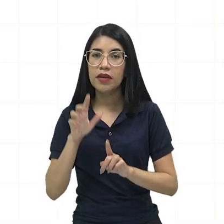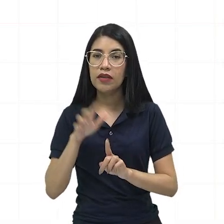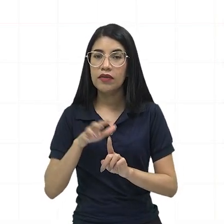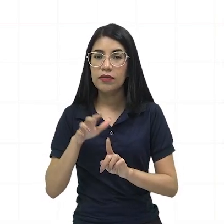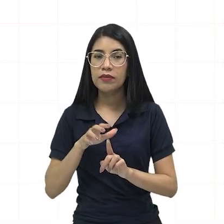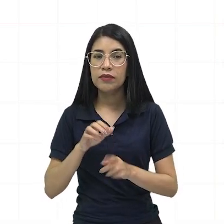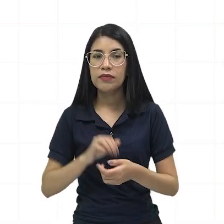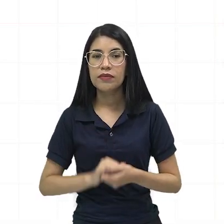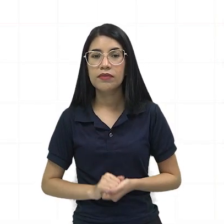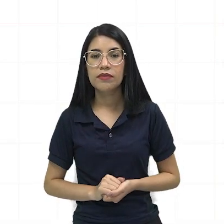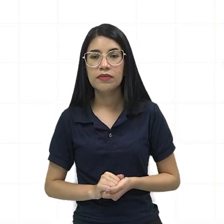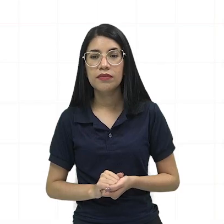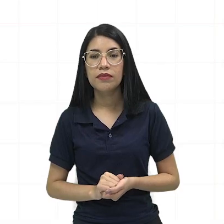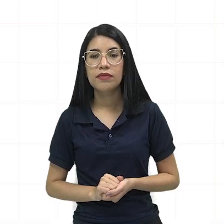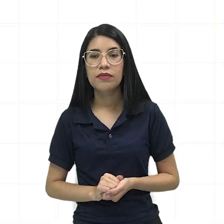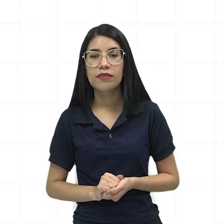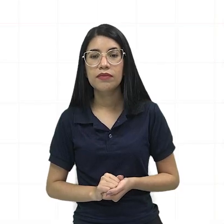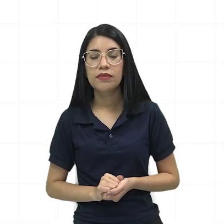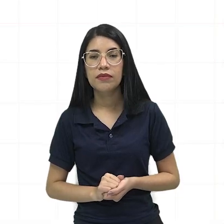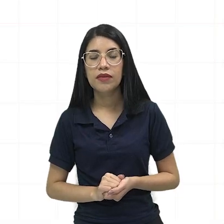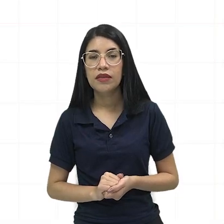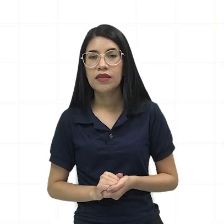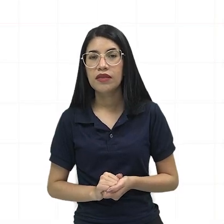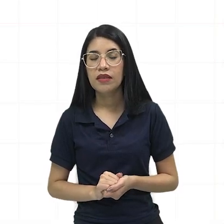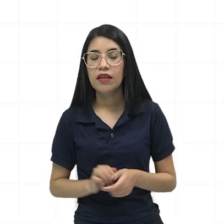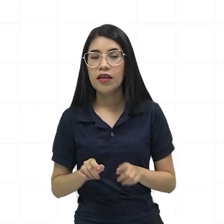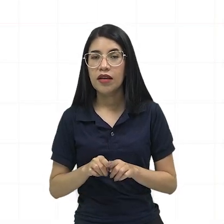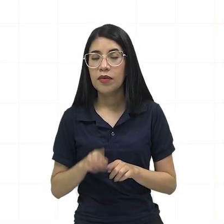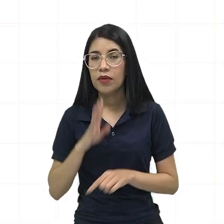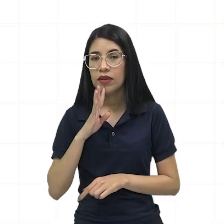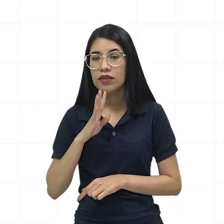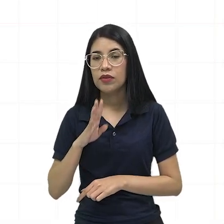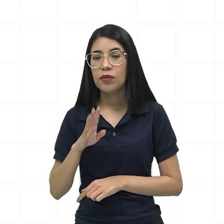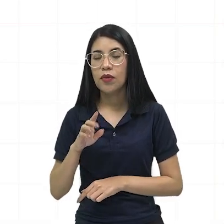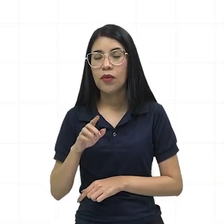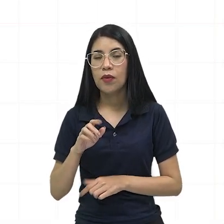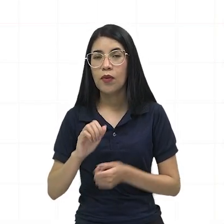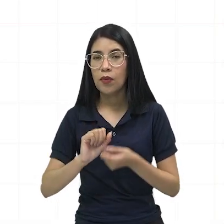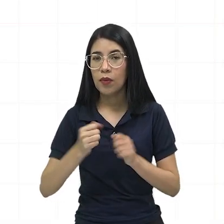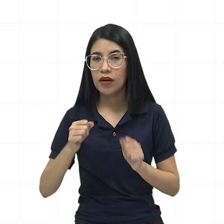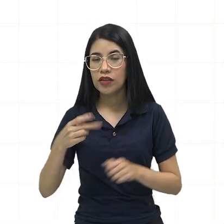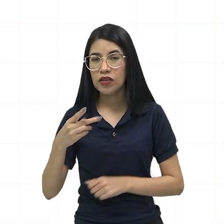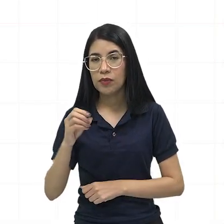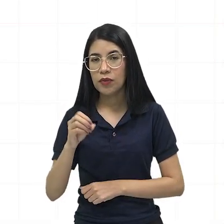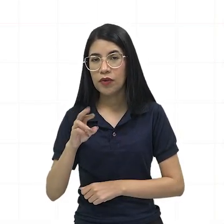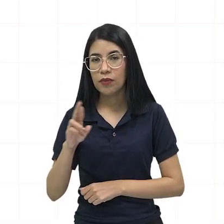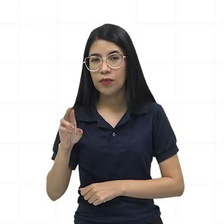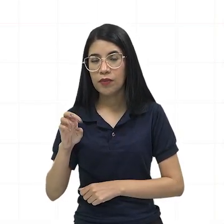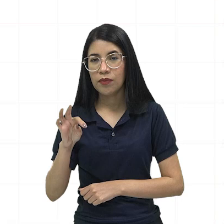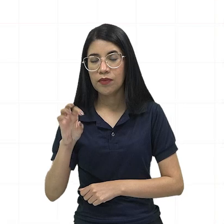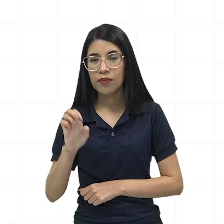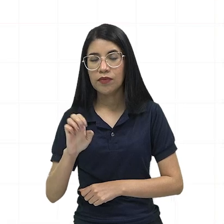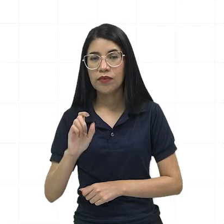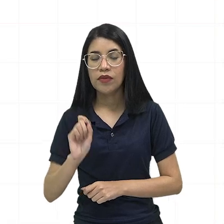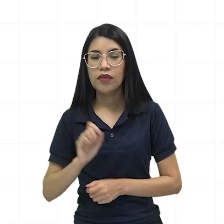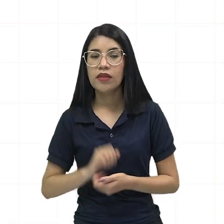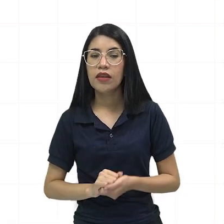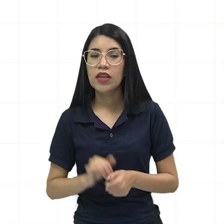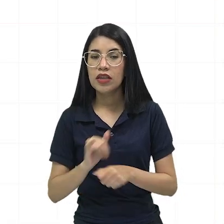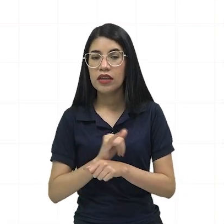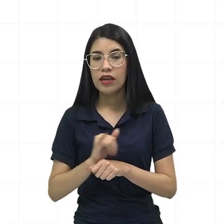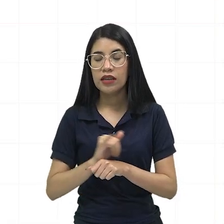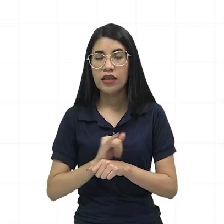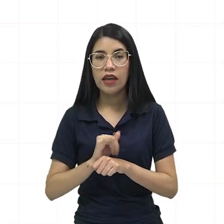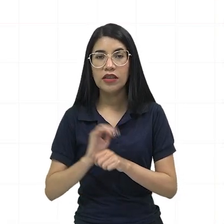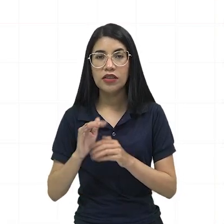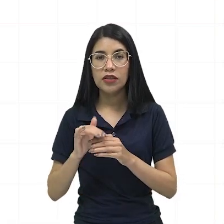Big Stick, também conhecida como diplomacia do grande porrete, que foram medidas externas promovidas pelo